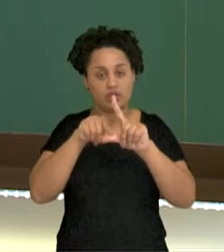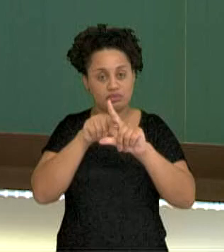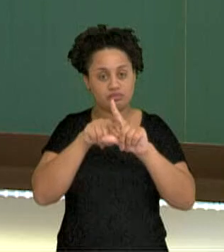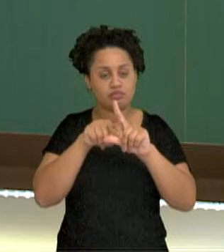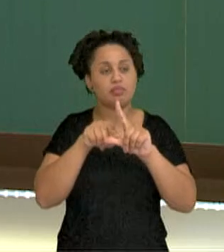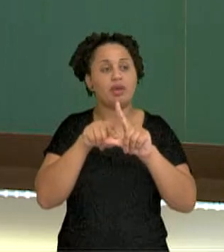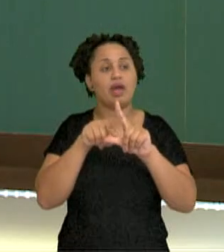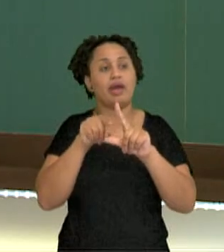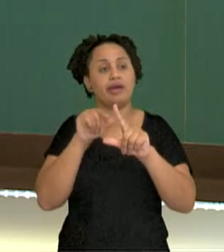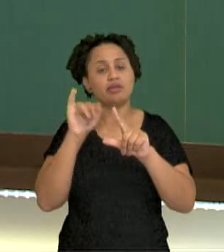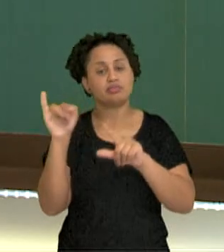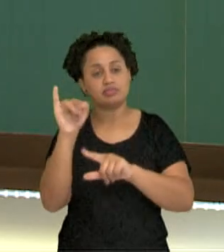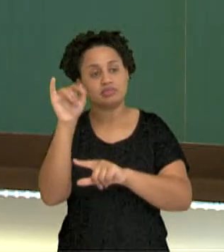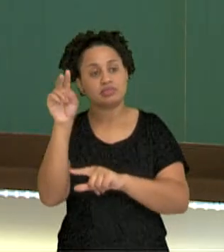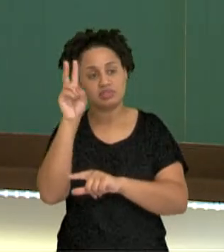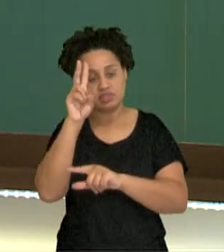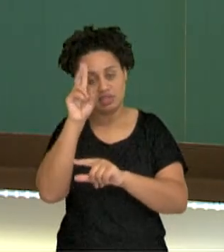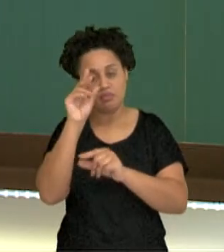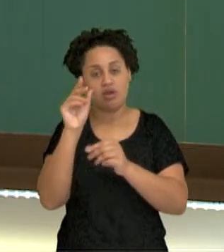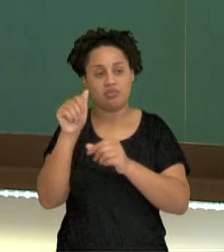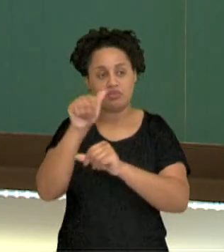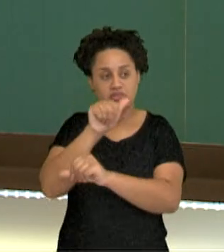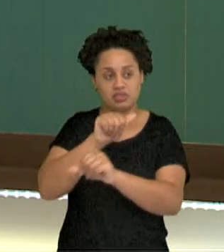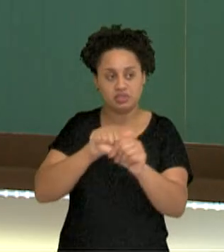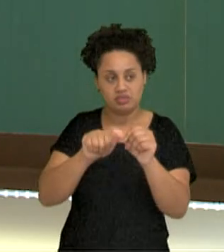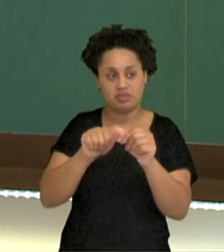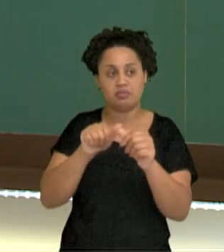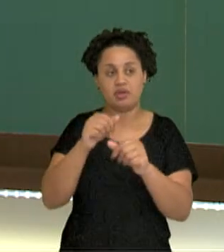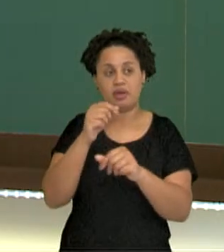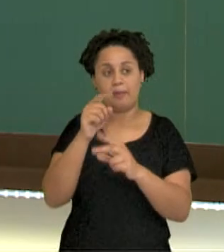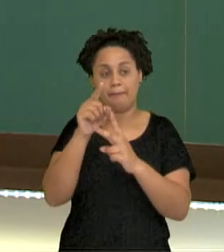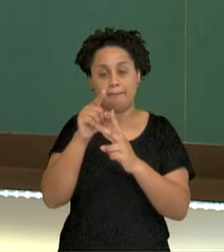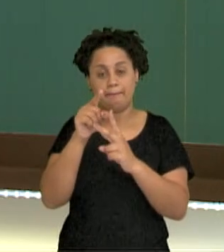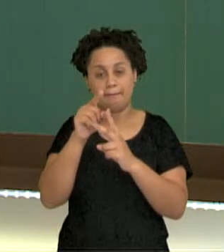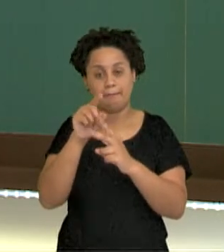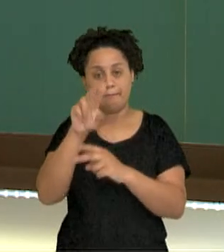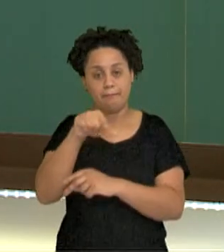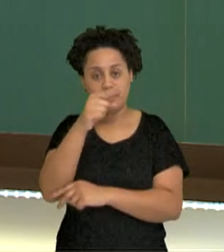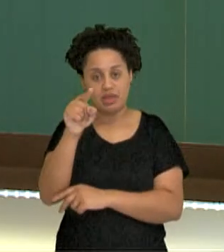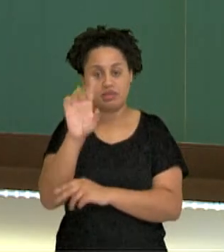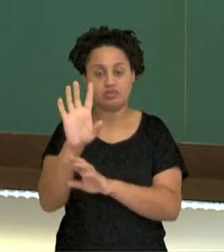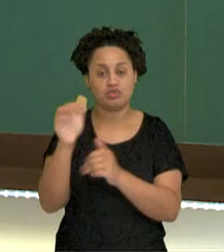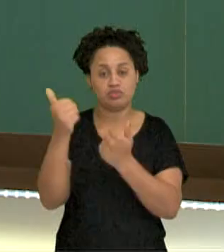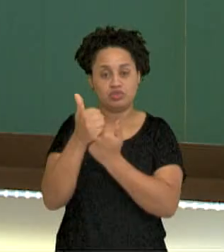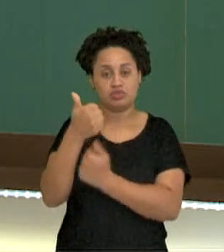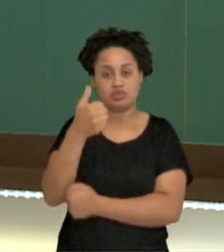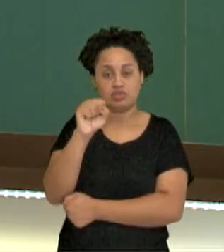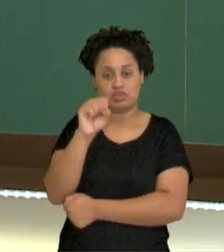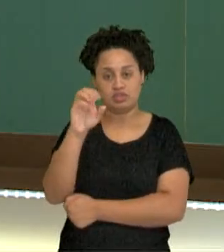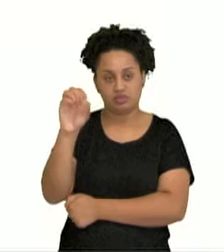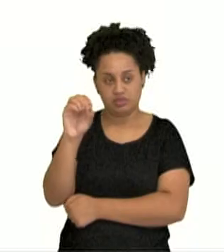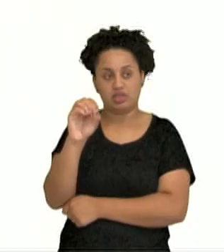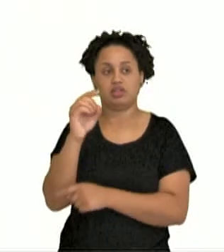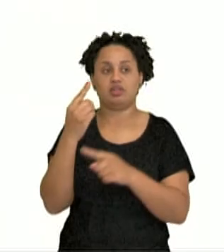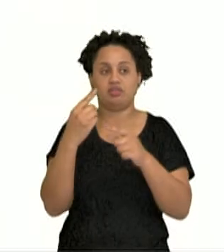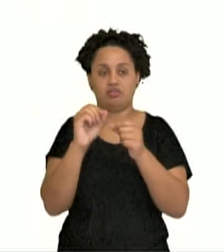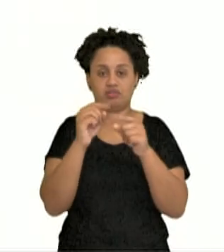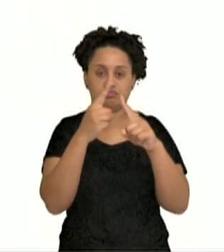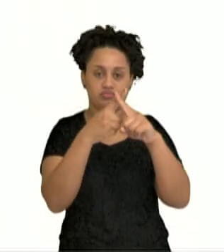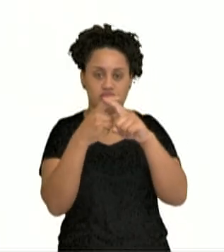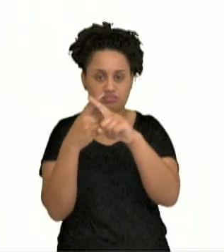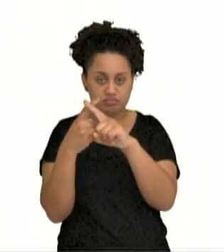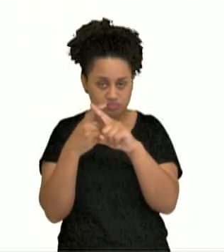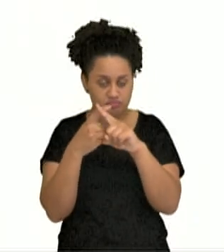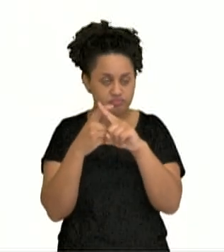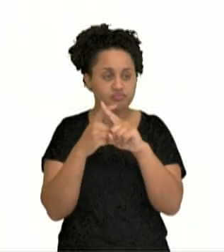É sempre bom relembrar essa transformação, substituindo π por 180. Faço a multiplicação de